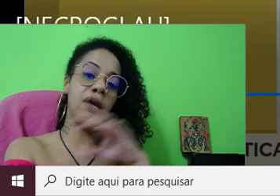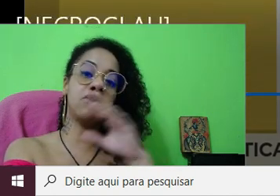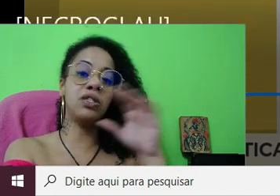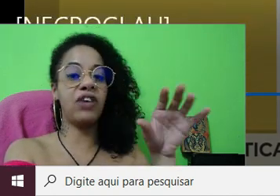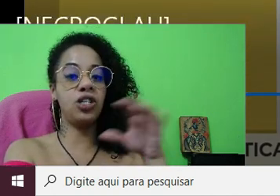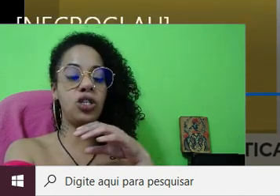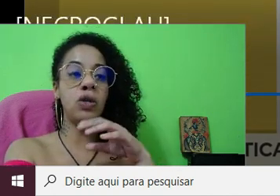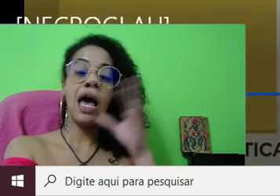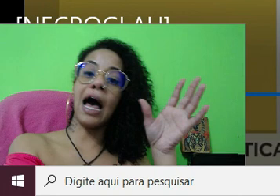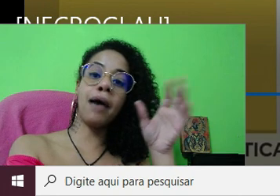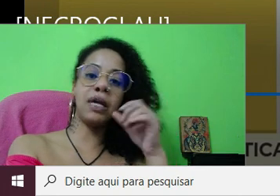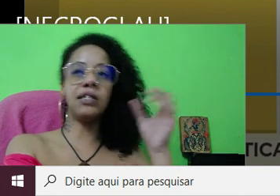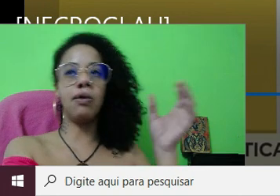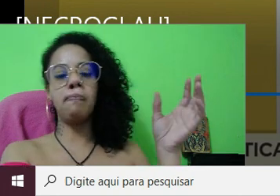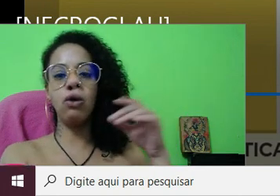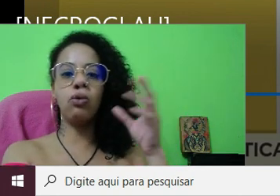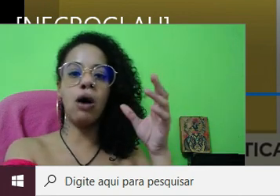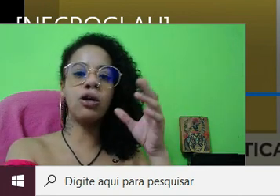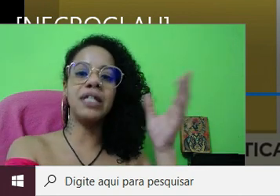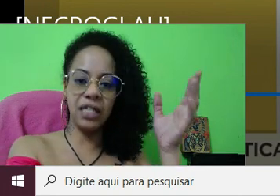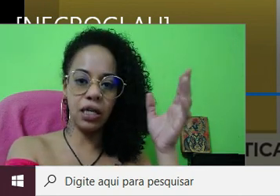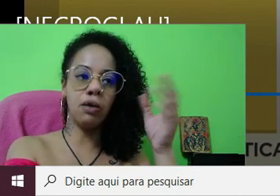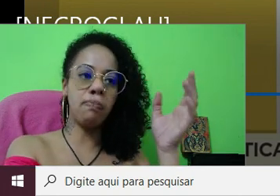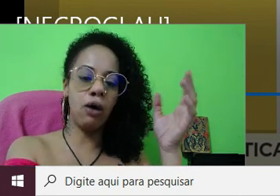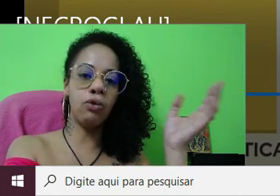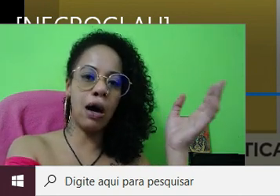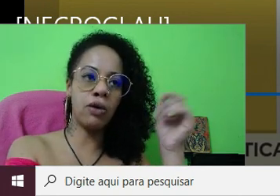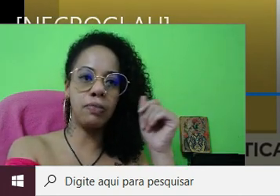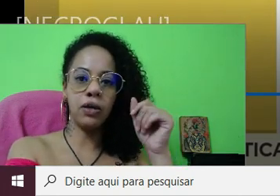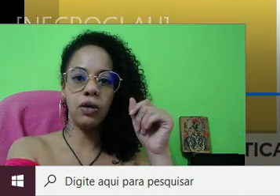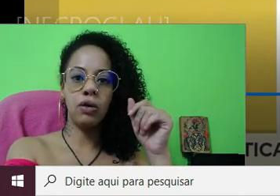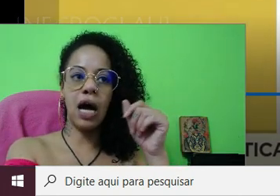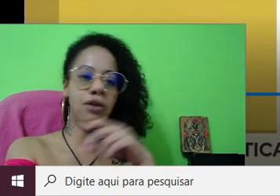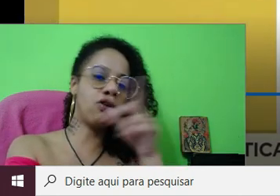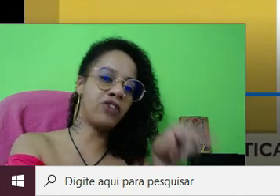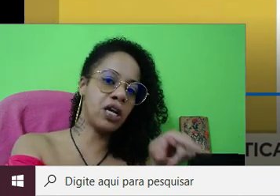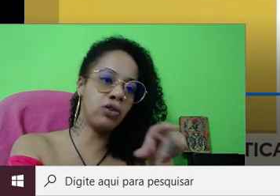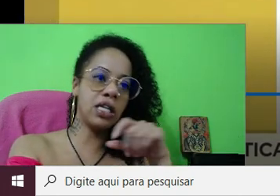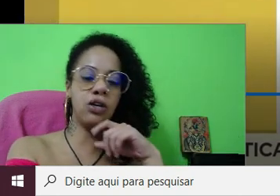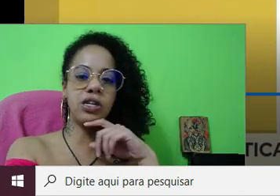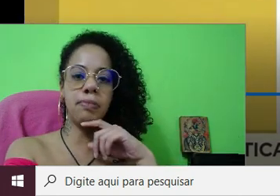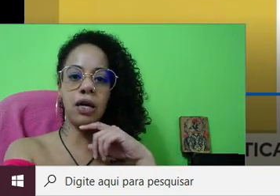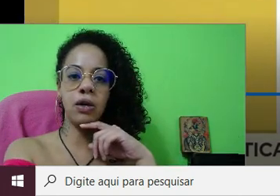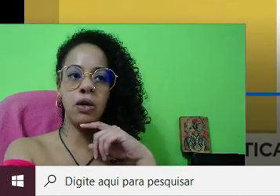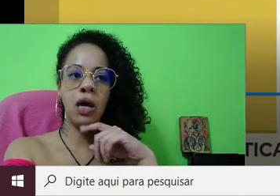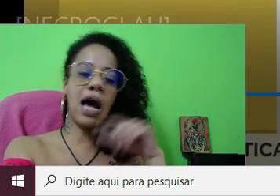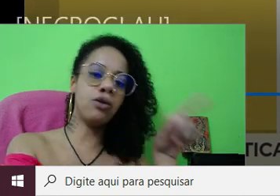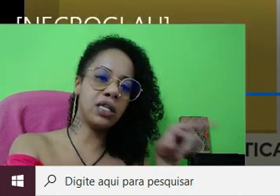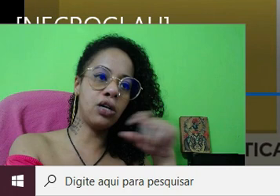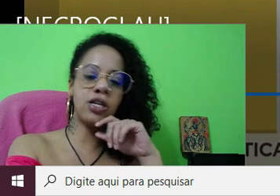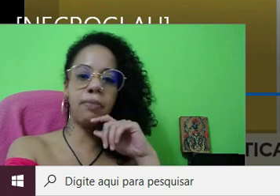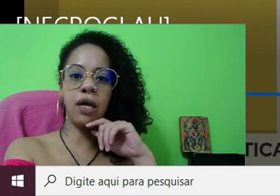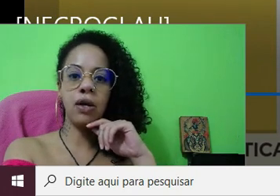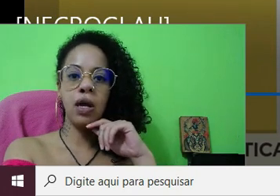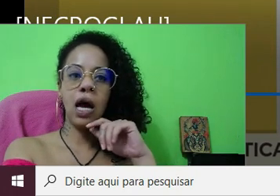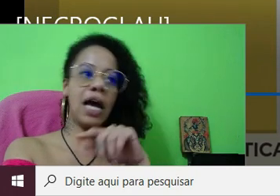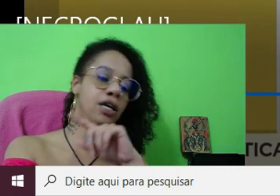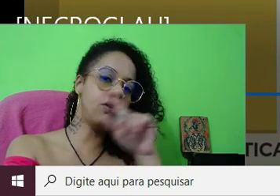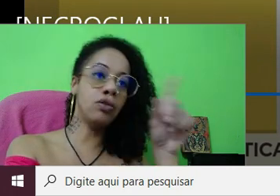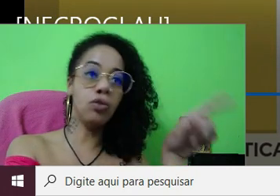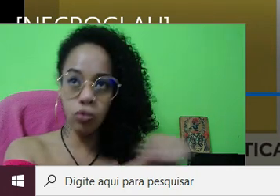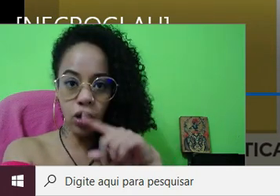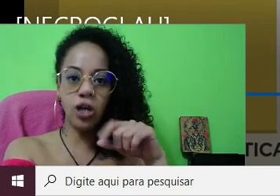porque também quando você fala disso ah mas São Paulo Alckmin São Paulo Alckmin aí o governador anterior também aí o anterior também